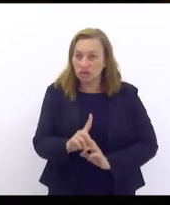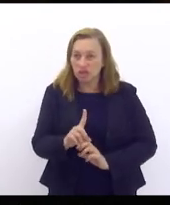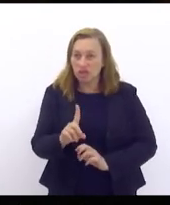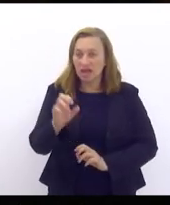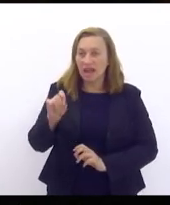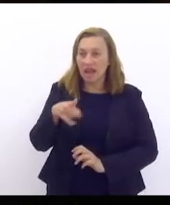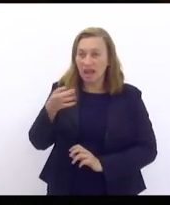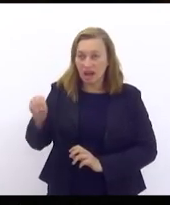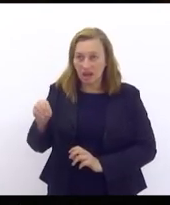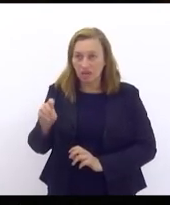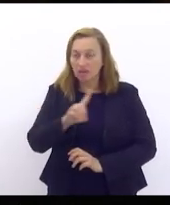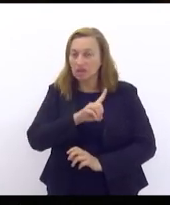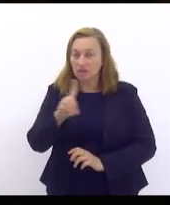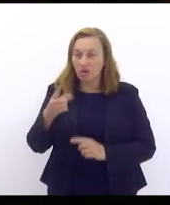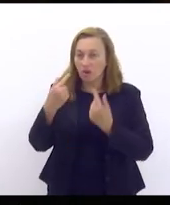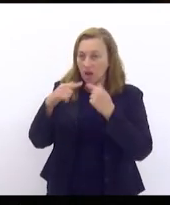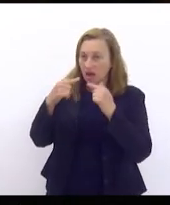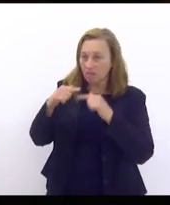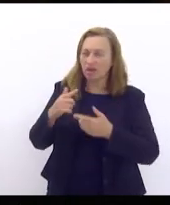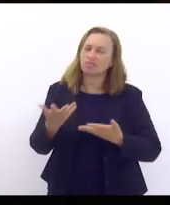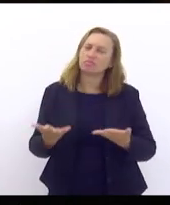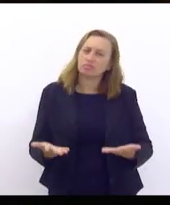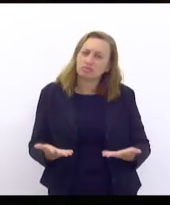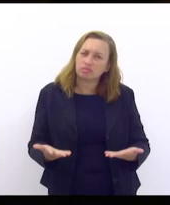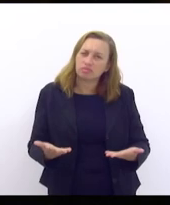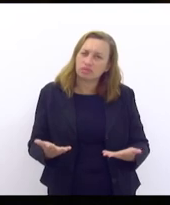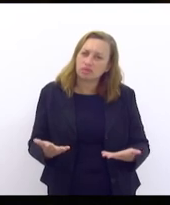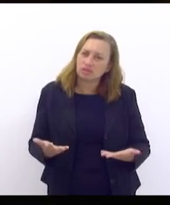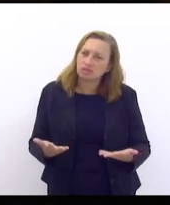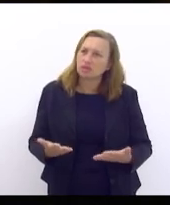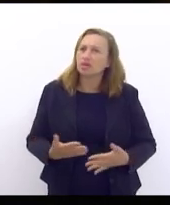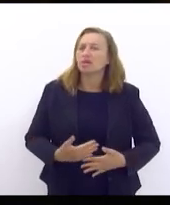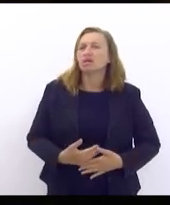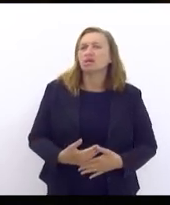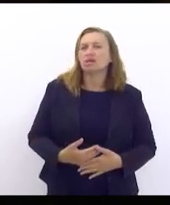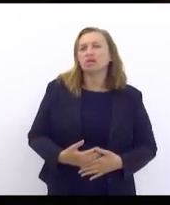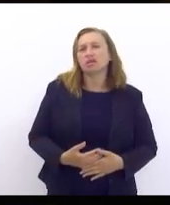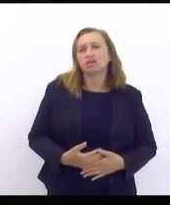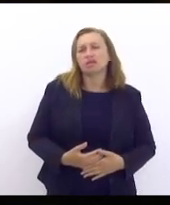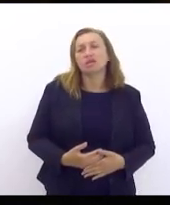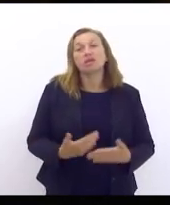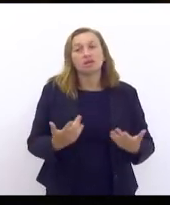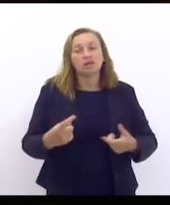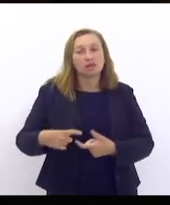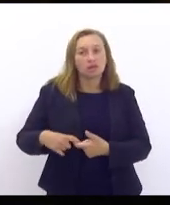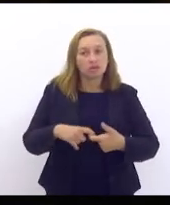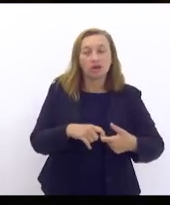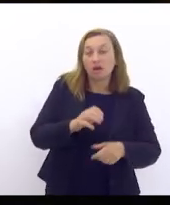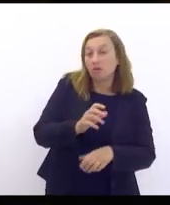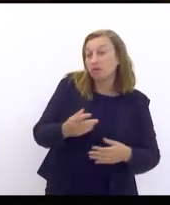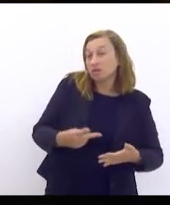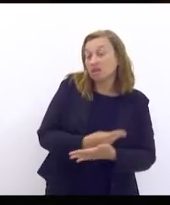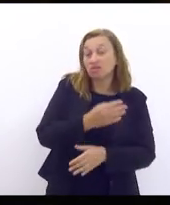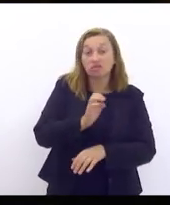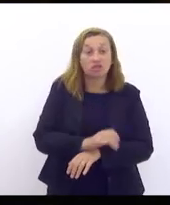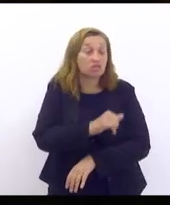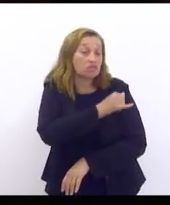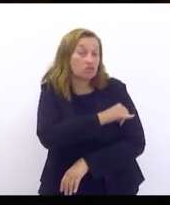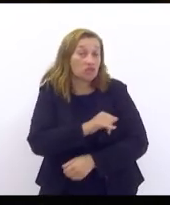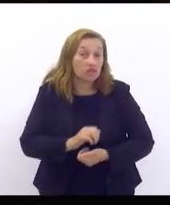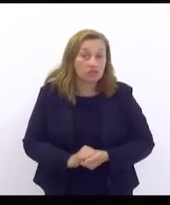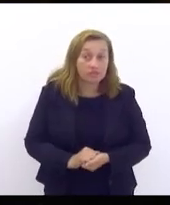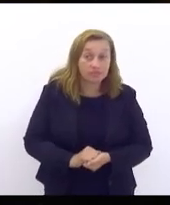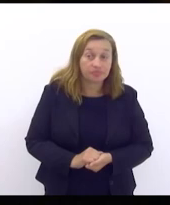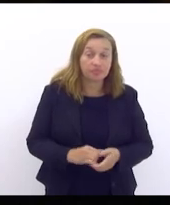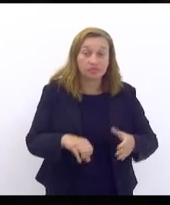de veículos de não reclamados. Gente, isso nos remete à máfia do reboque que acontece no estado do Rio de Janeiro. Eu